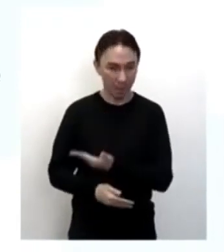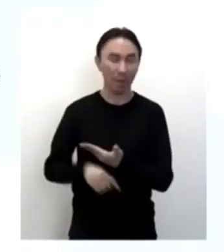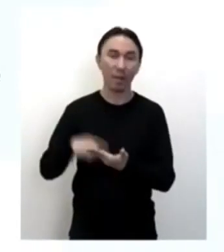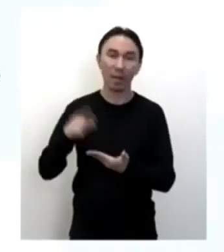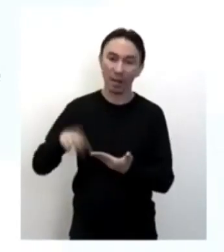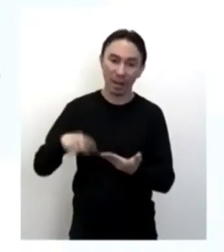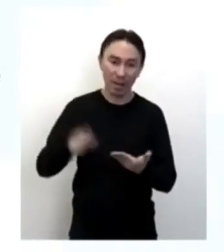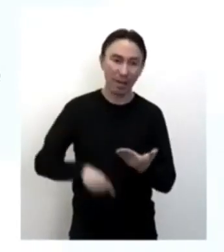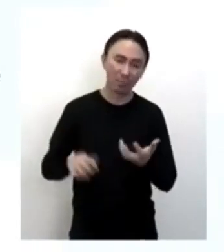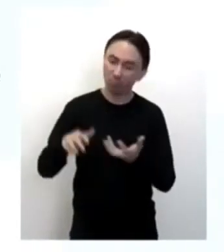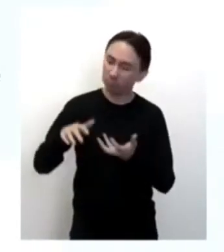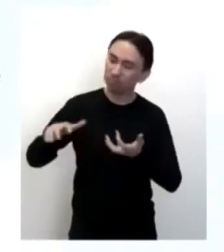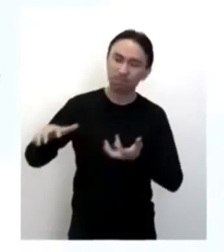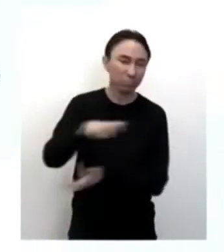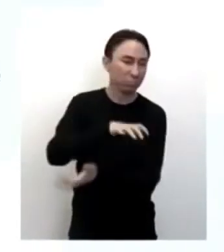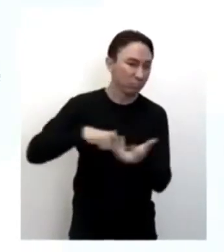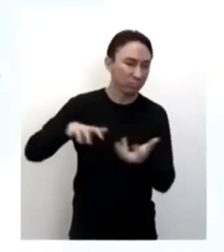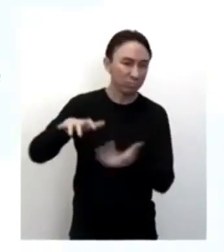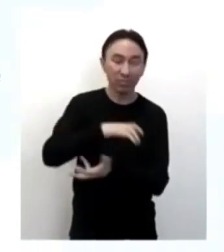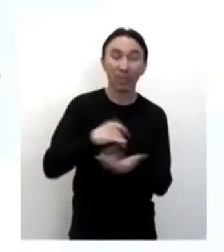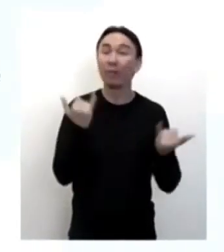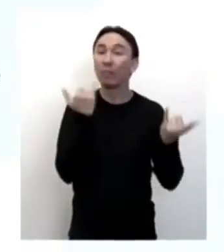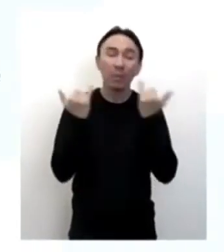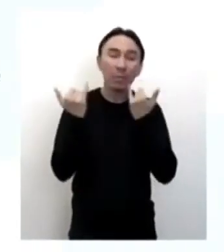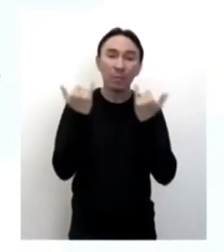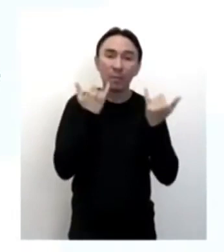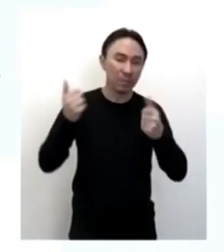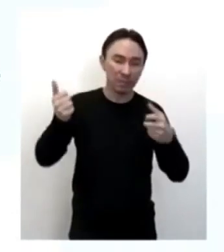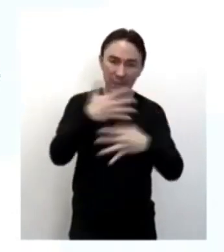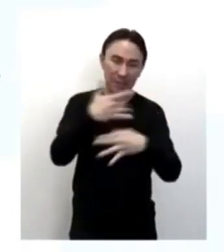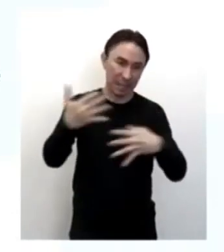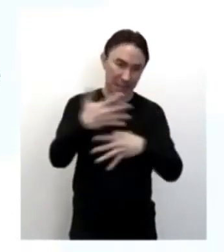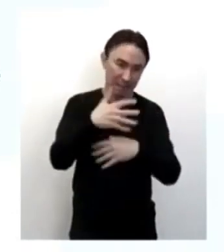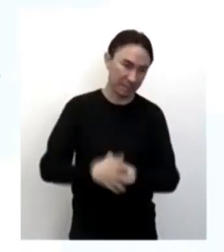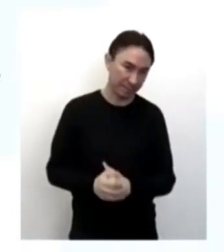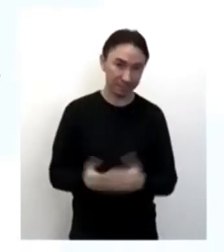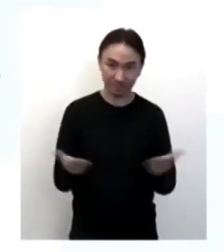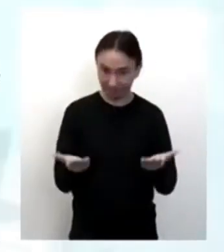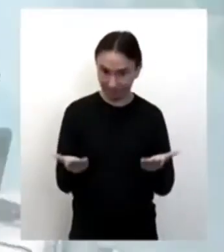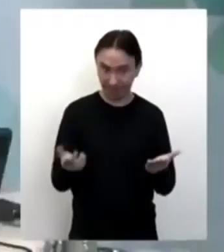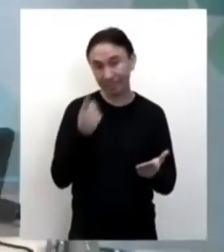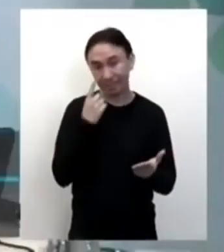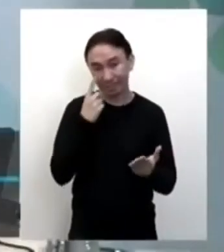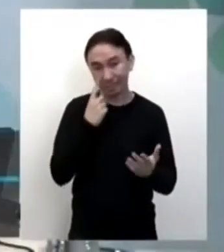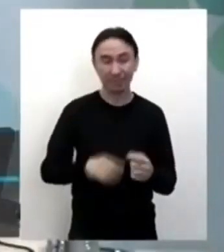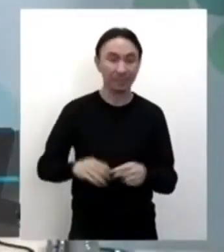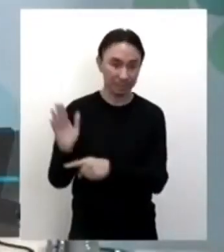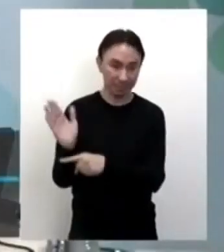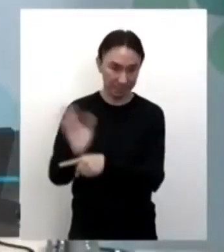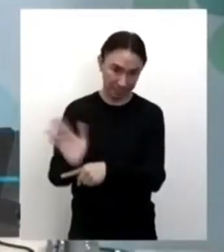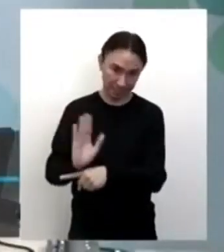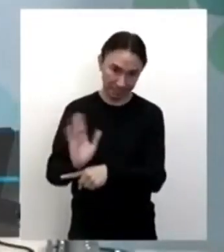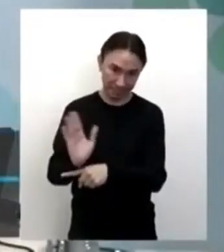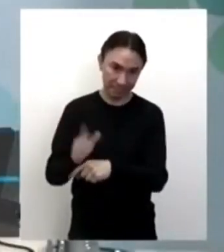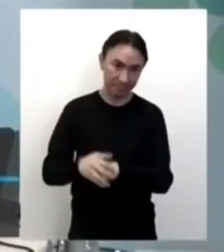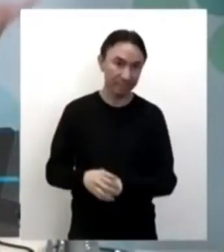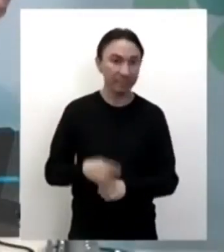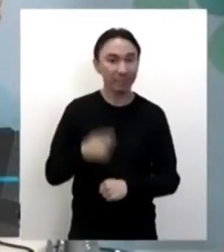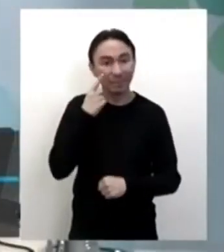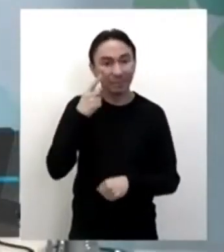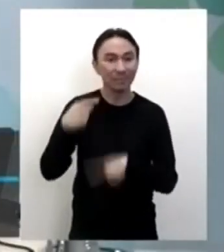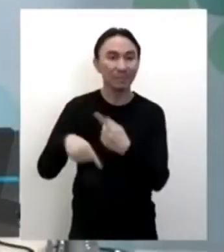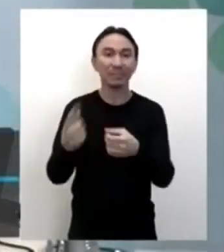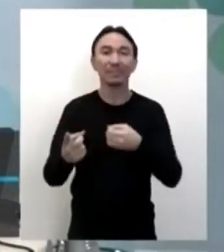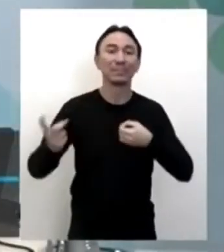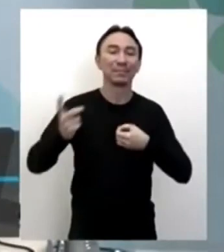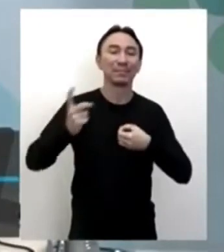revolução da informação e as cidades. Então agora a gente vai ver um vídeo que o professor propôs e eu volto com o